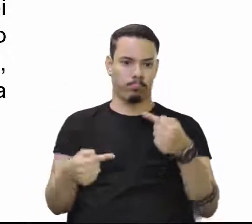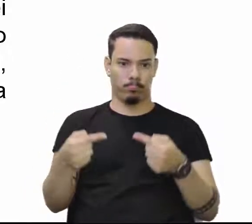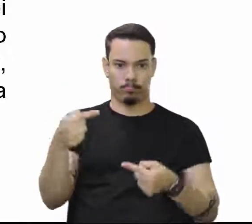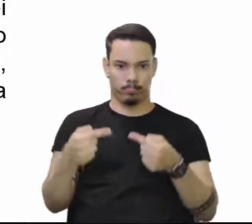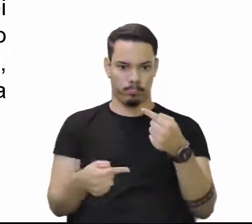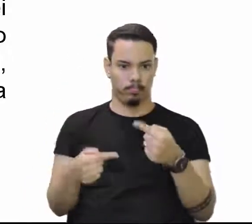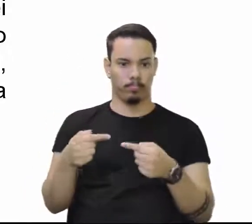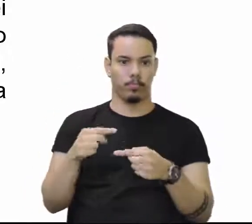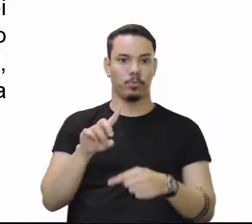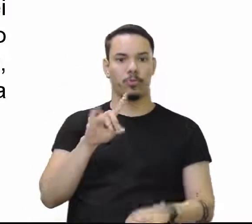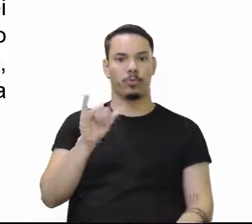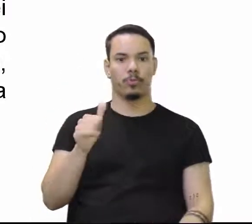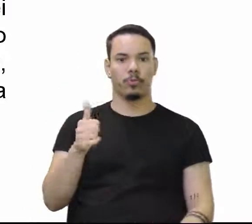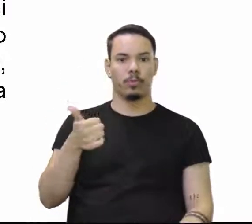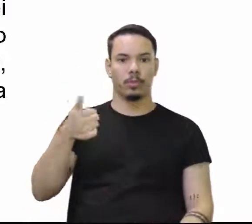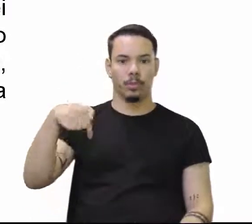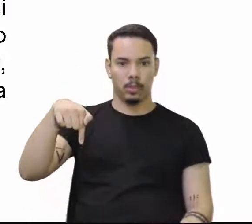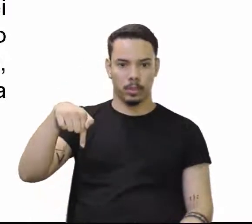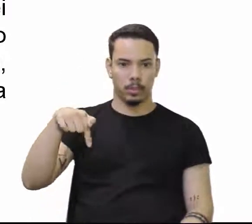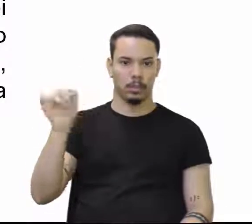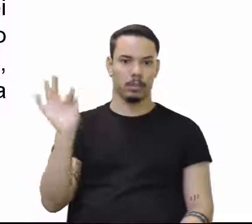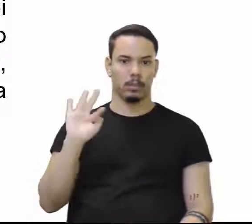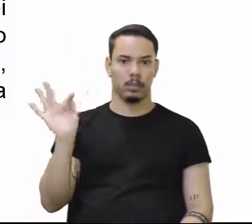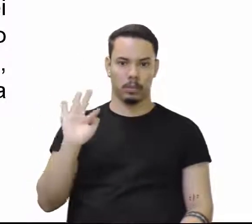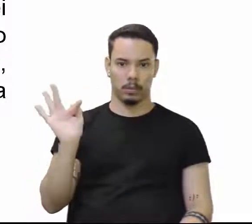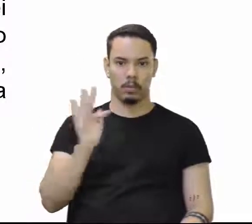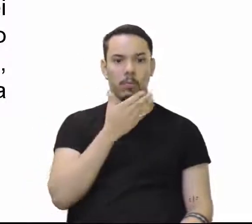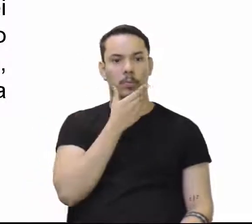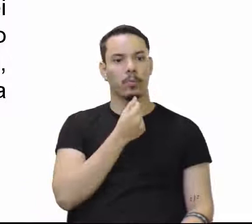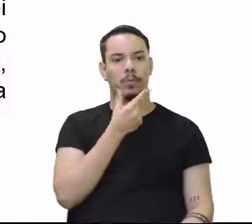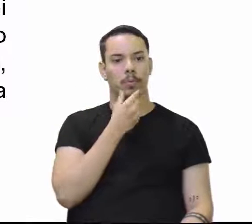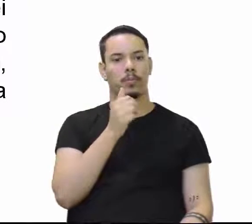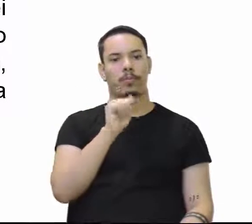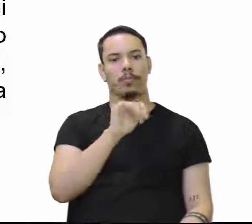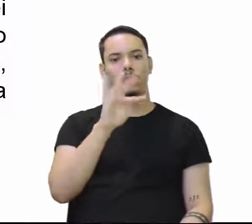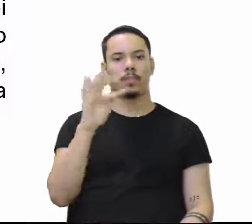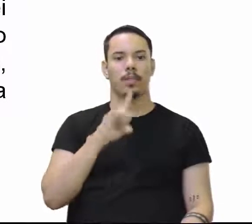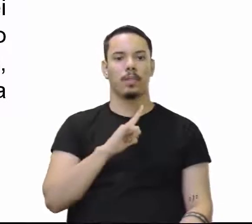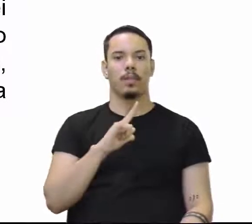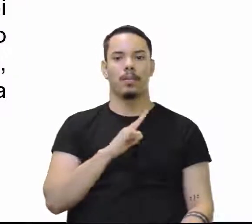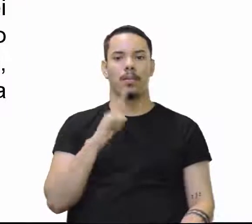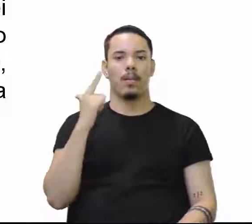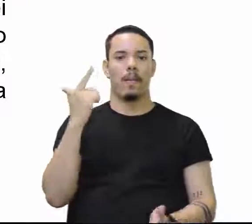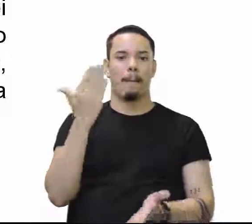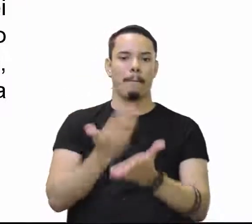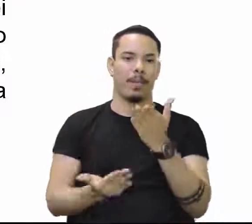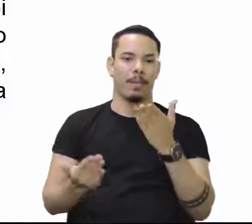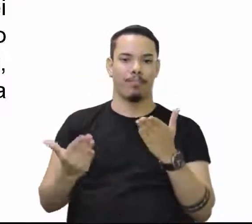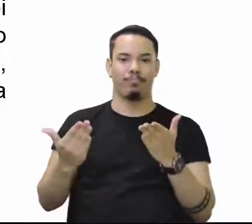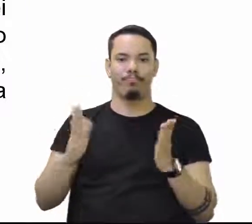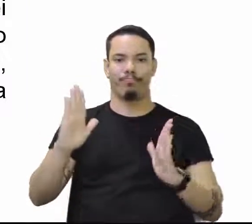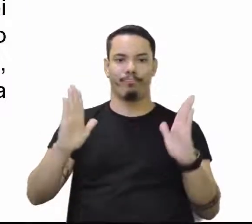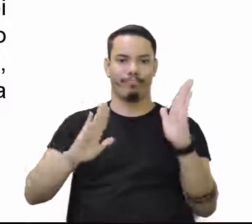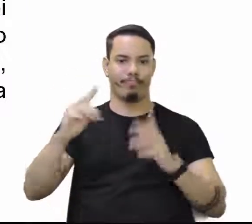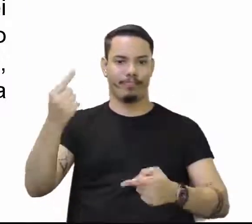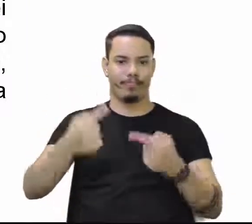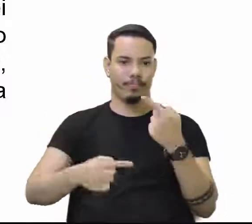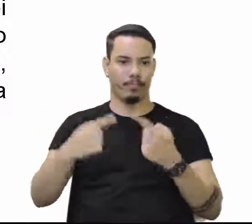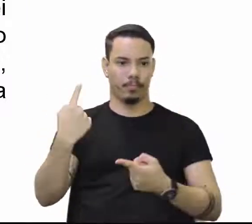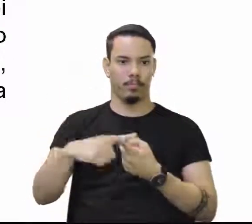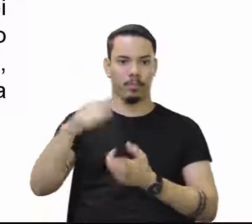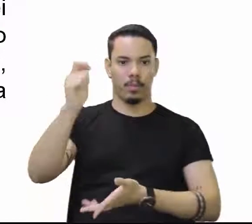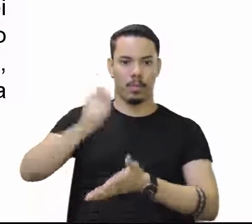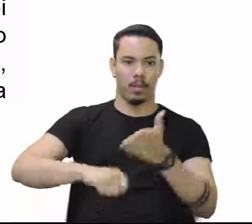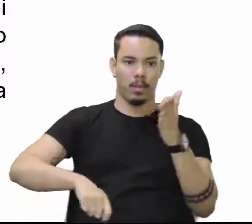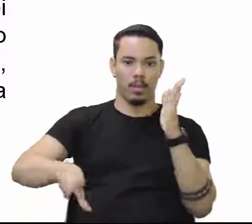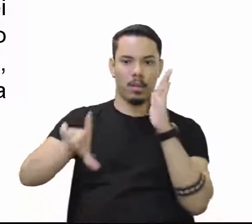no dia 15 de fevereiro de 56, Aloysio sofreu uma grande derrota política quando o presidente Juscelino Kubitschek assinou a